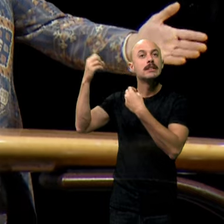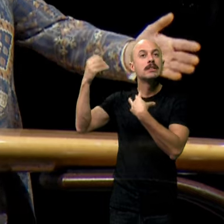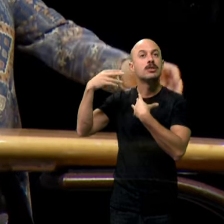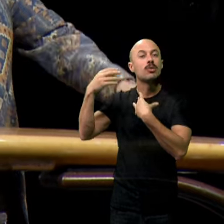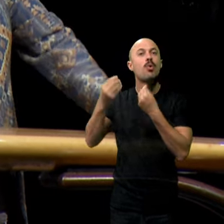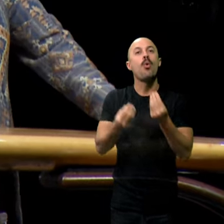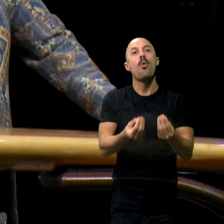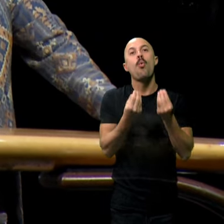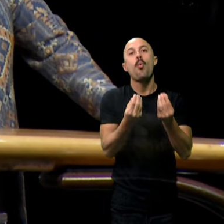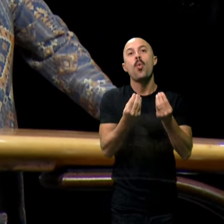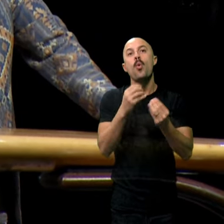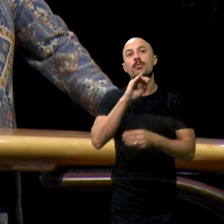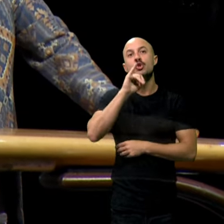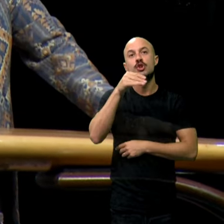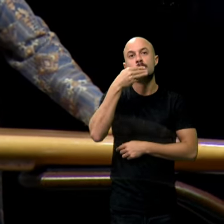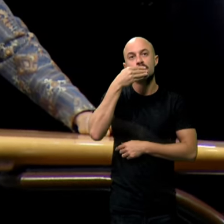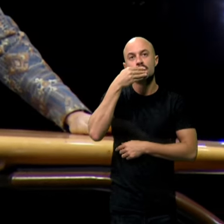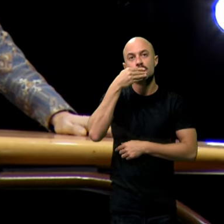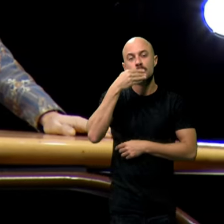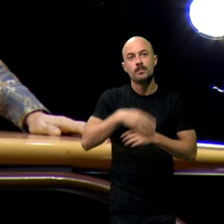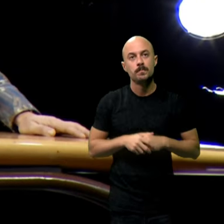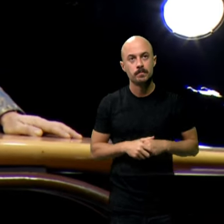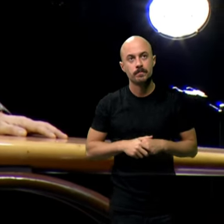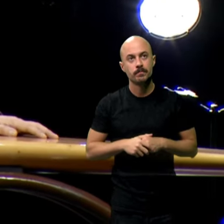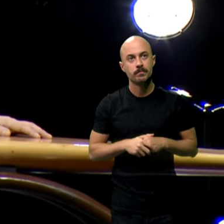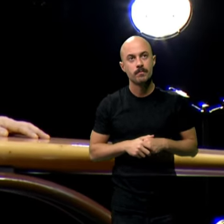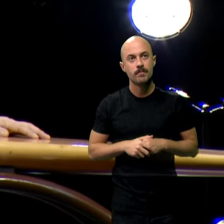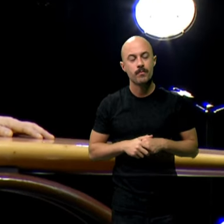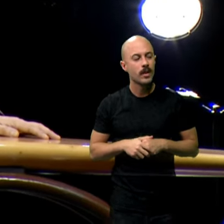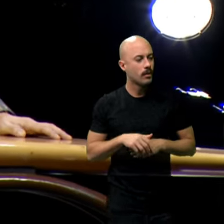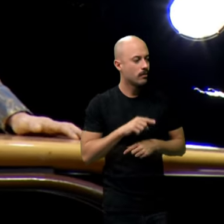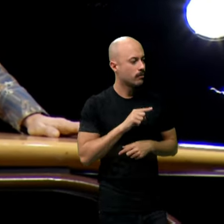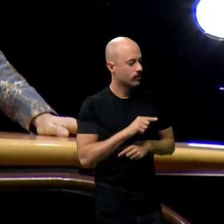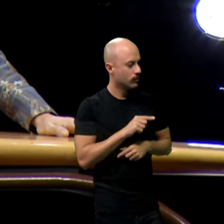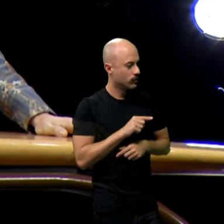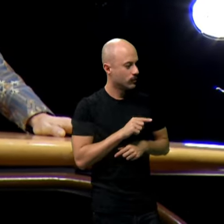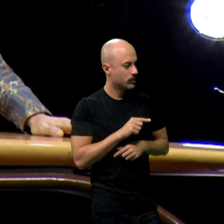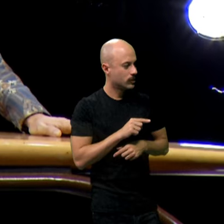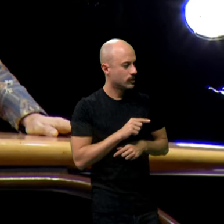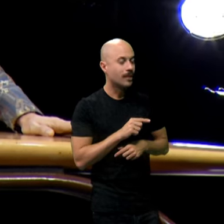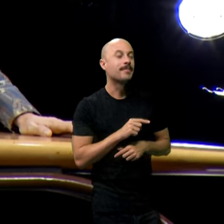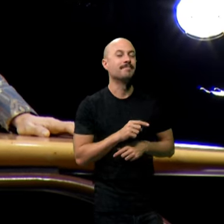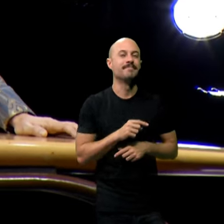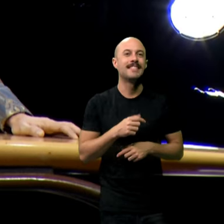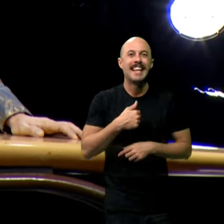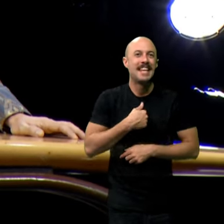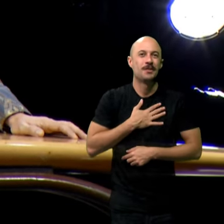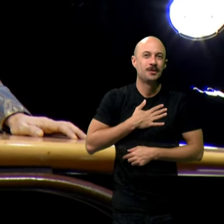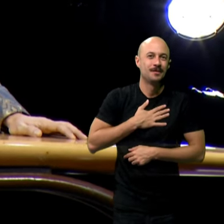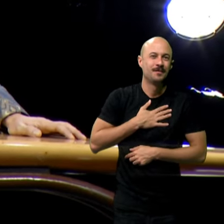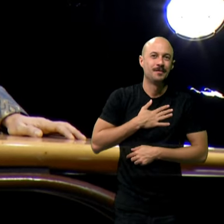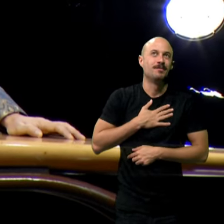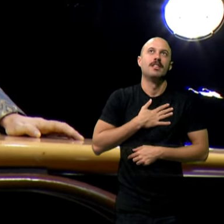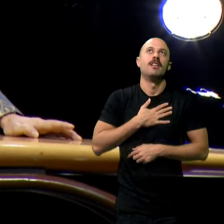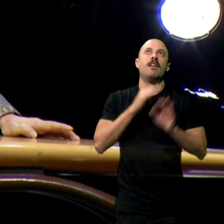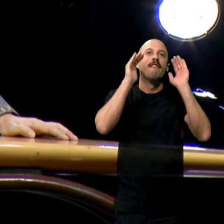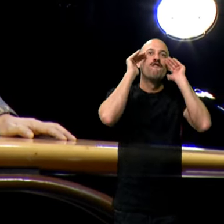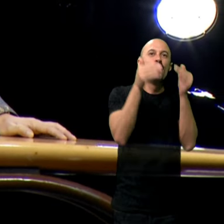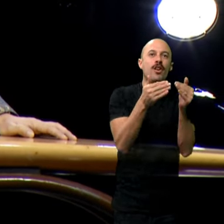você, poxa, não sou dado ao leite. Eu gosto de churrasco. E quando você não tem nada,